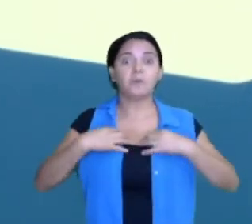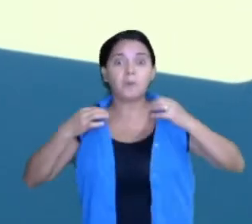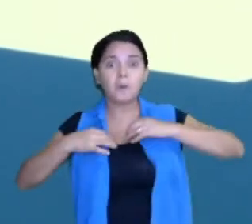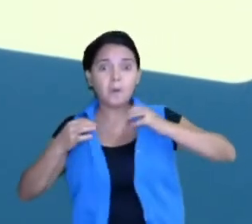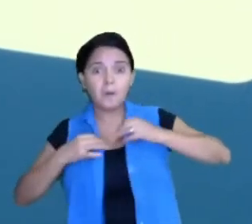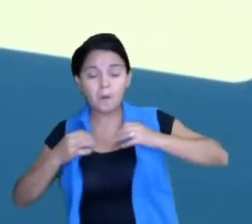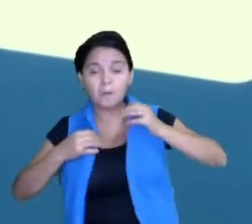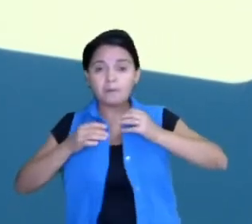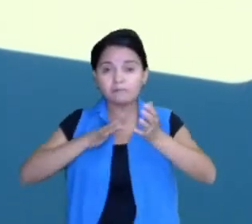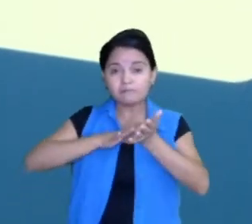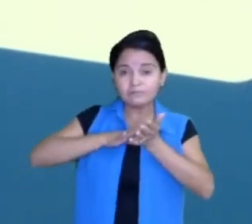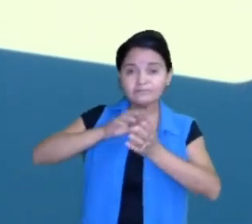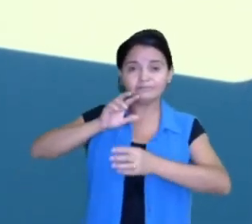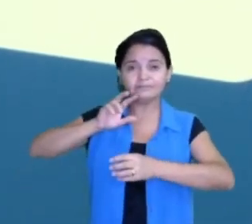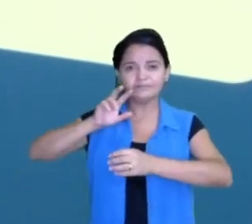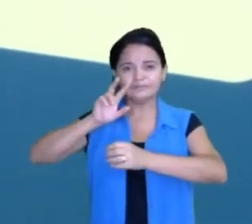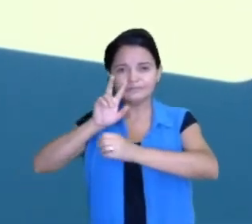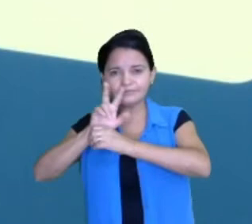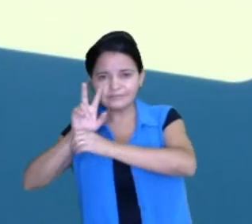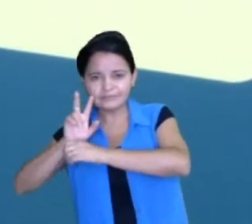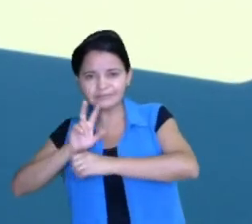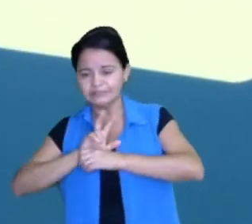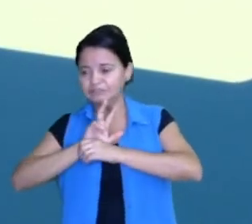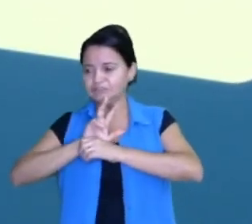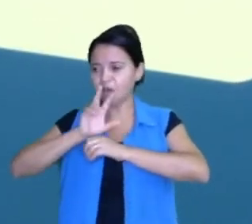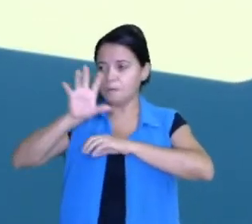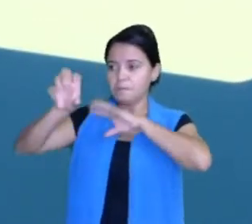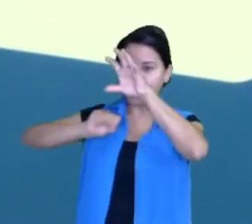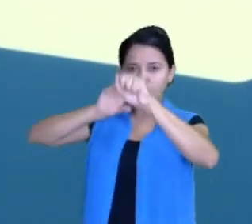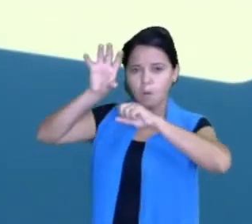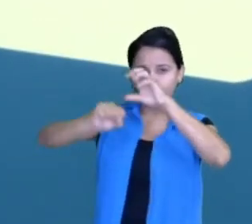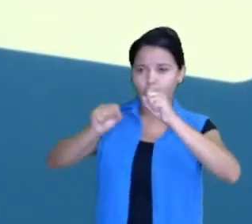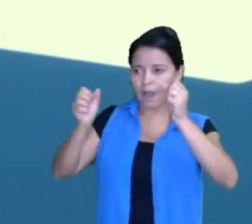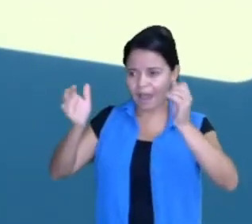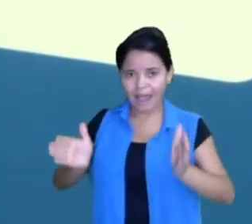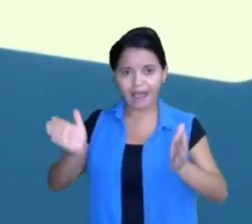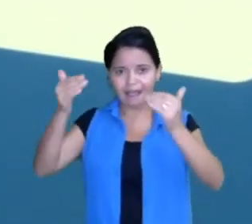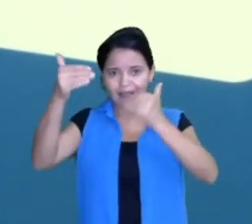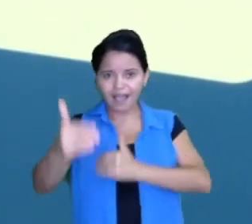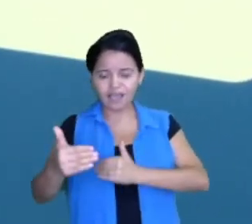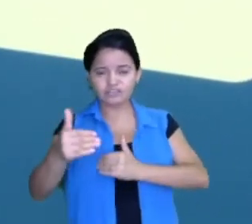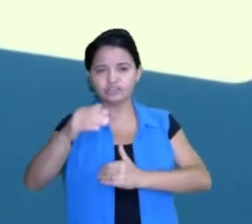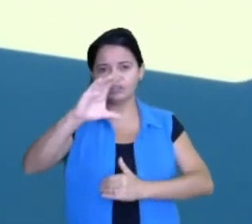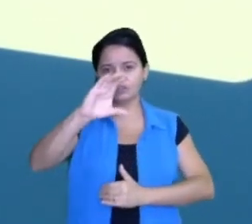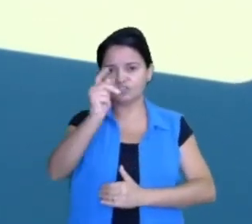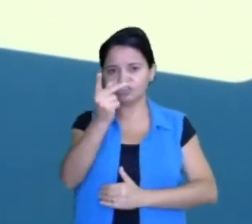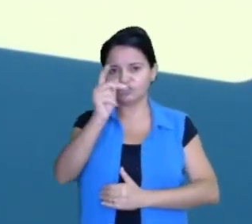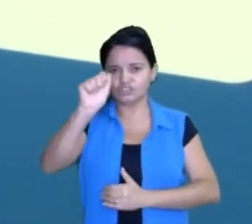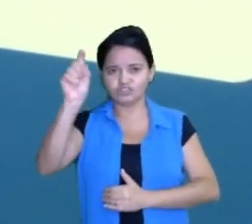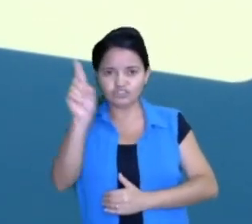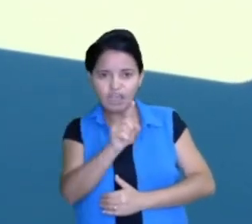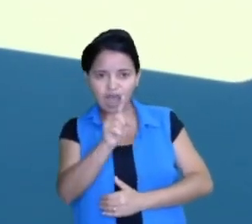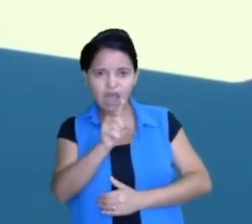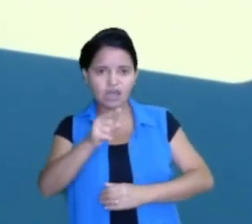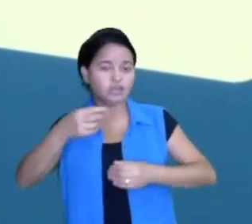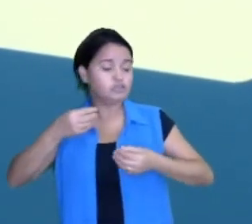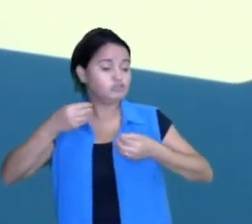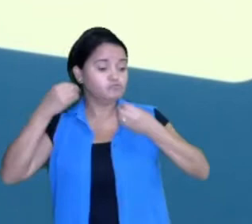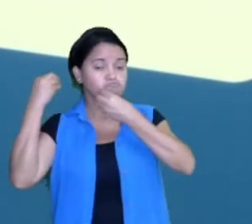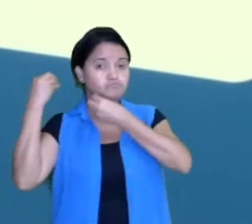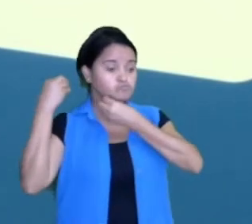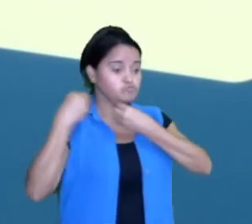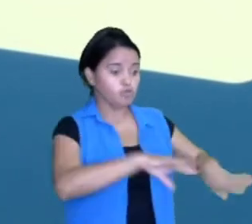as caixas de chá e jogaram no oceano, né? Jogaram no mar. O Boston Tea Party, como eu